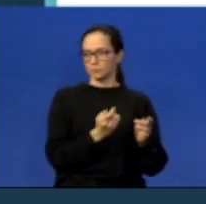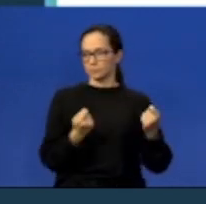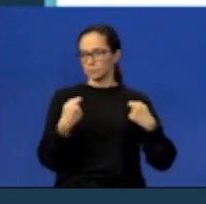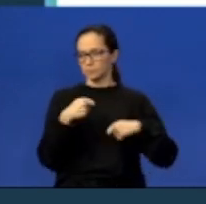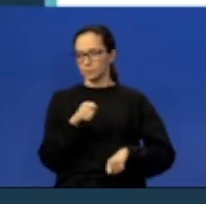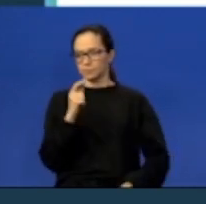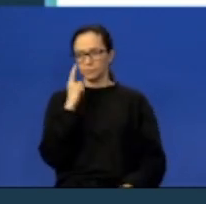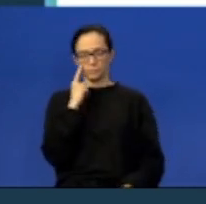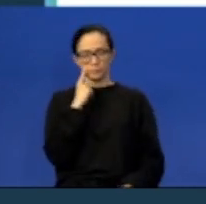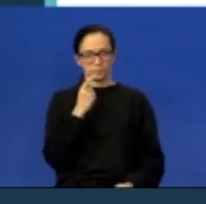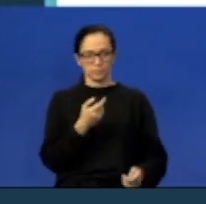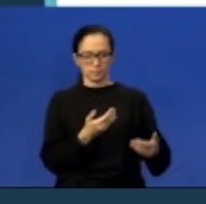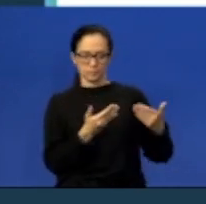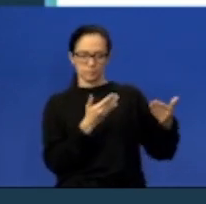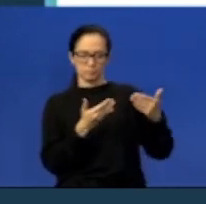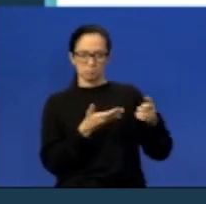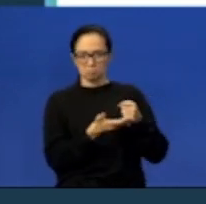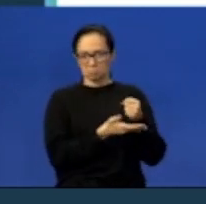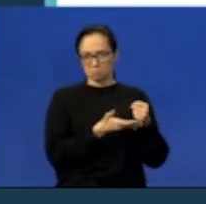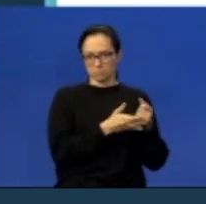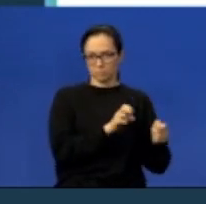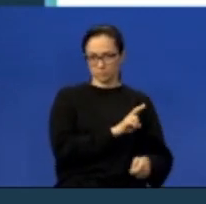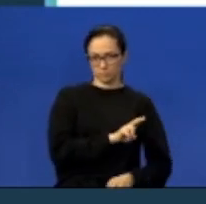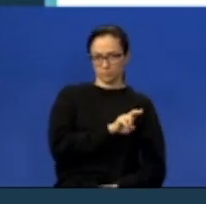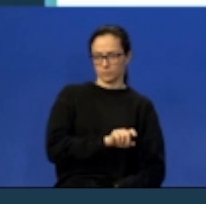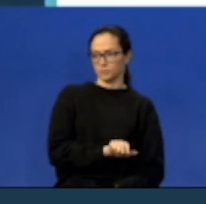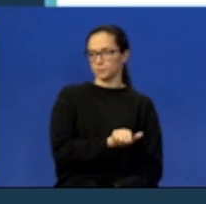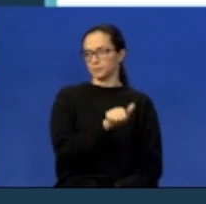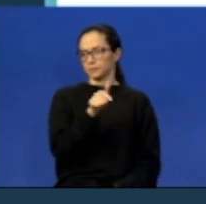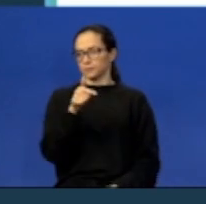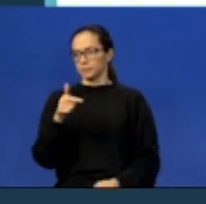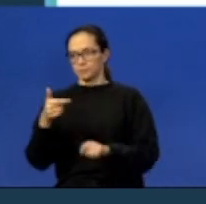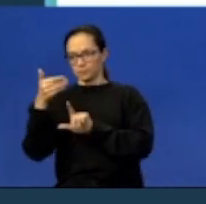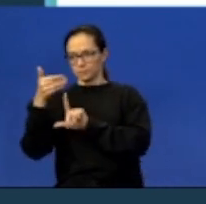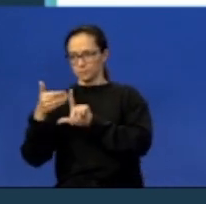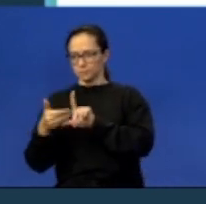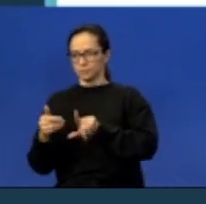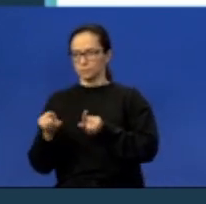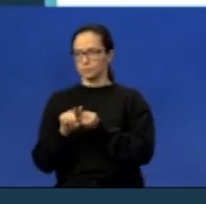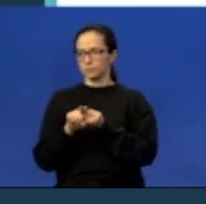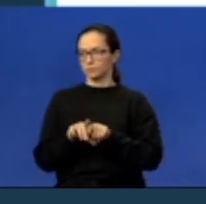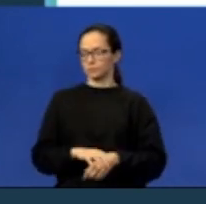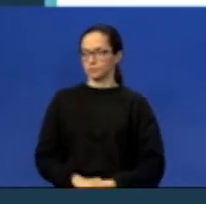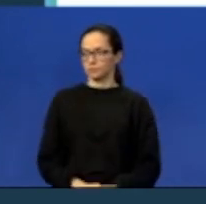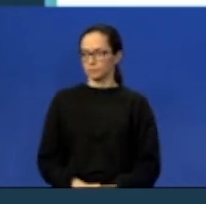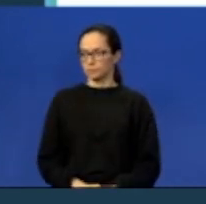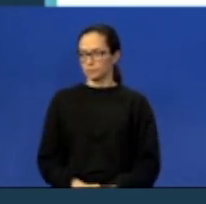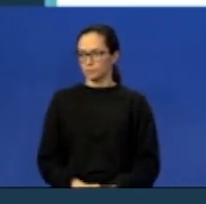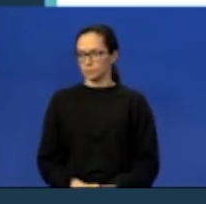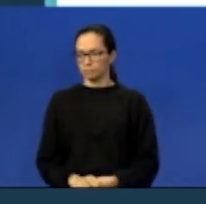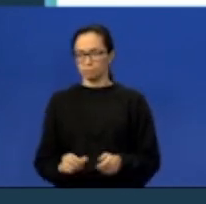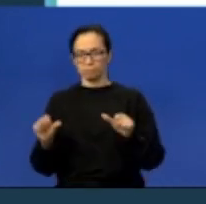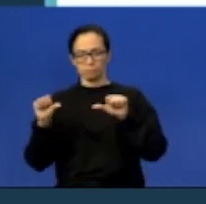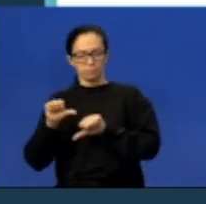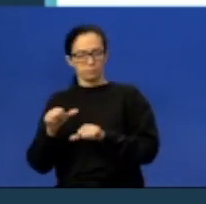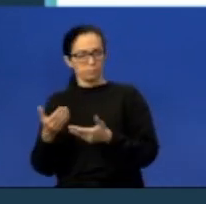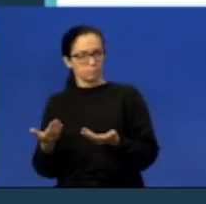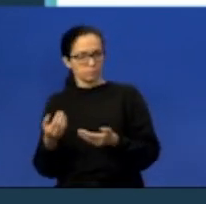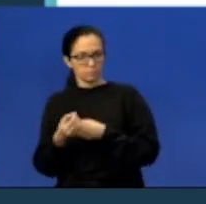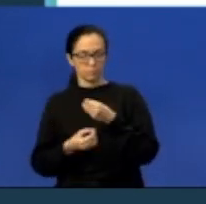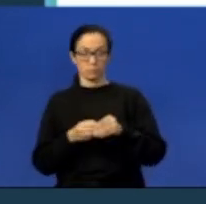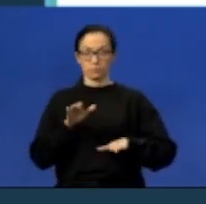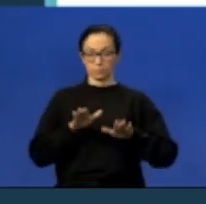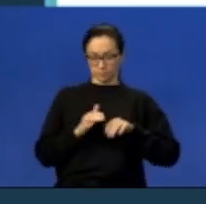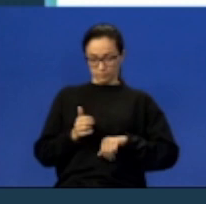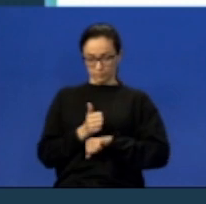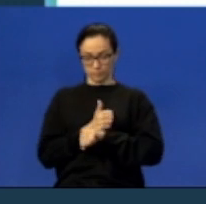uma faixa baixa terapêutica. E já no slide à direita, vocês veem que depende muito da habilidade do